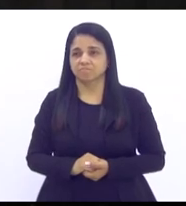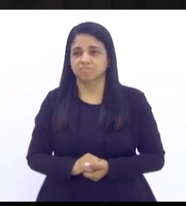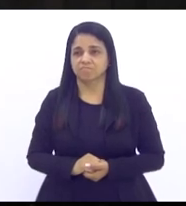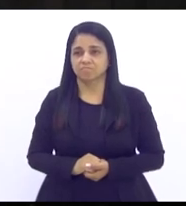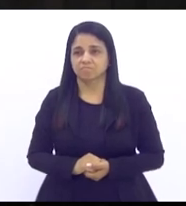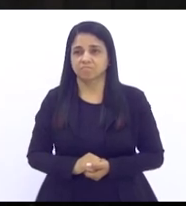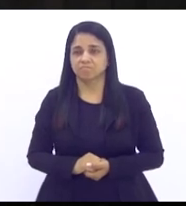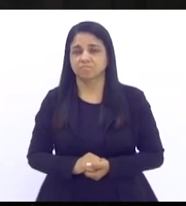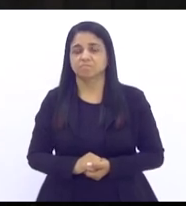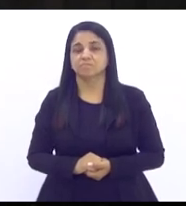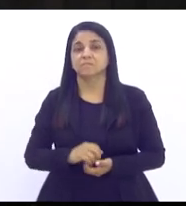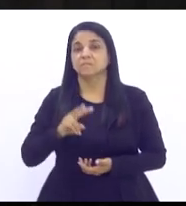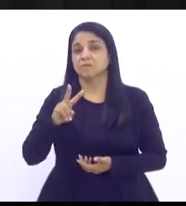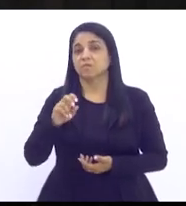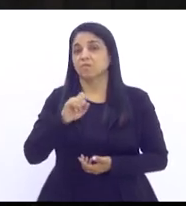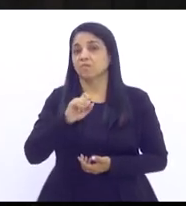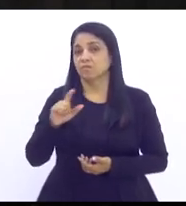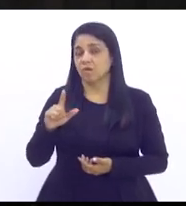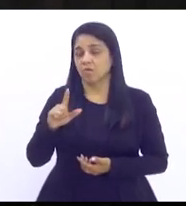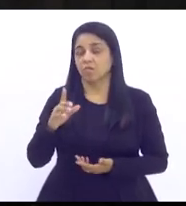Deputado Valdo da SEASA, eu